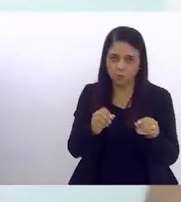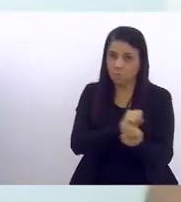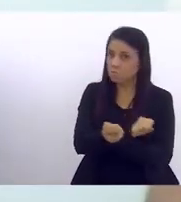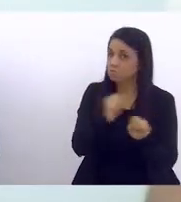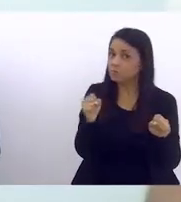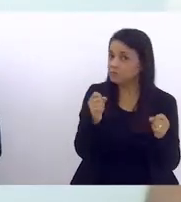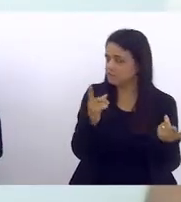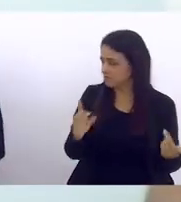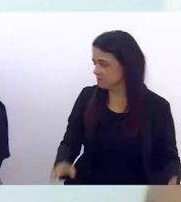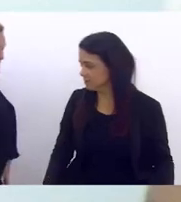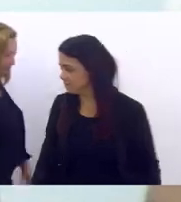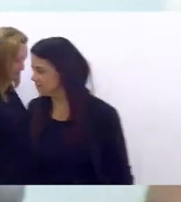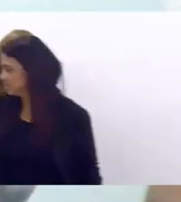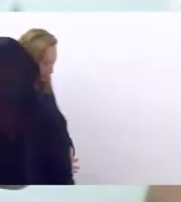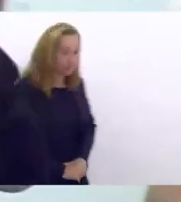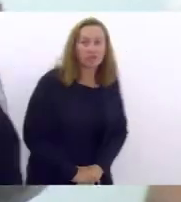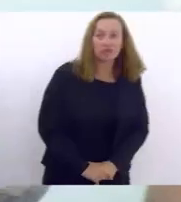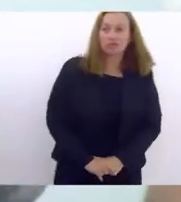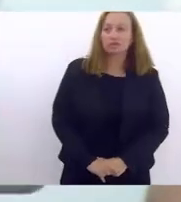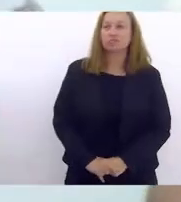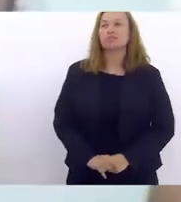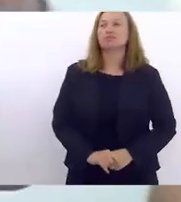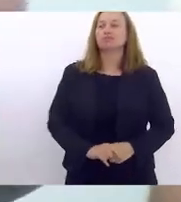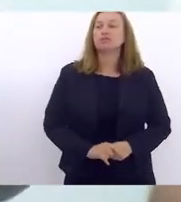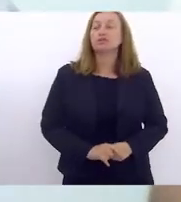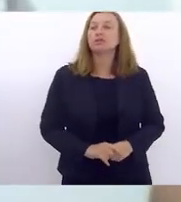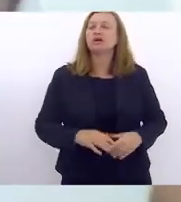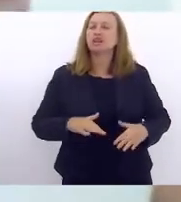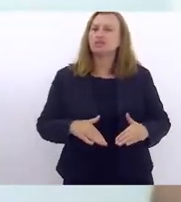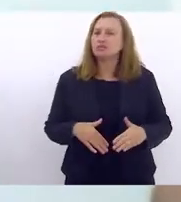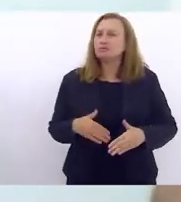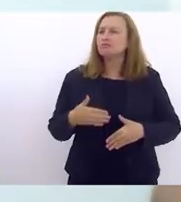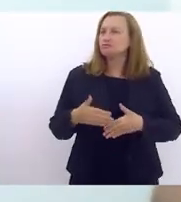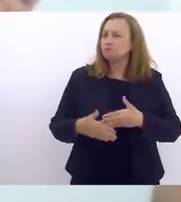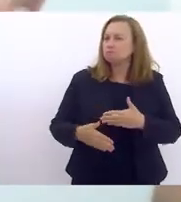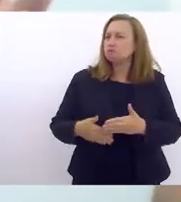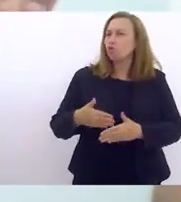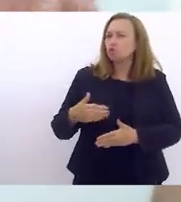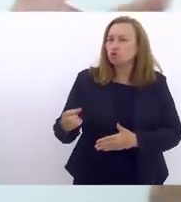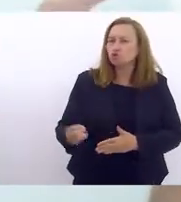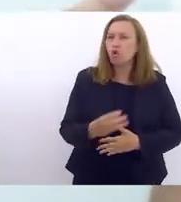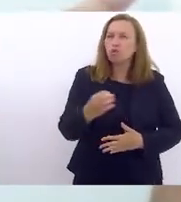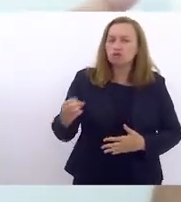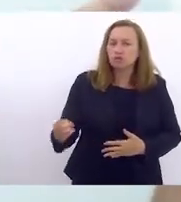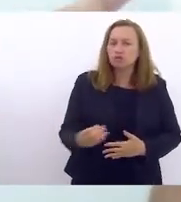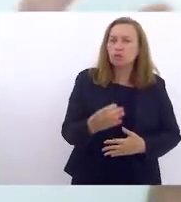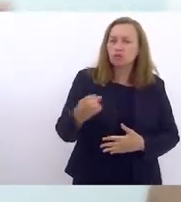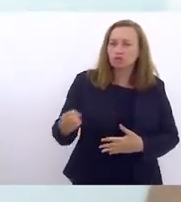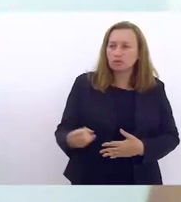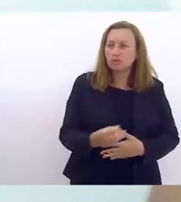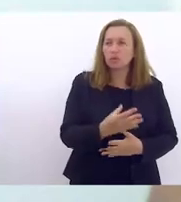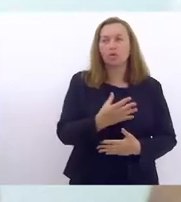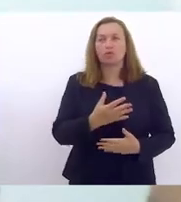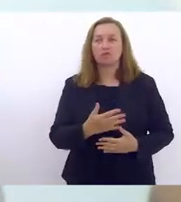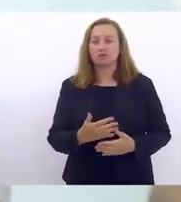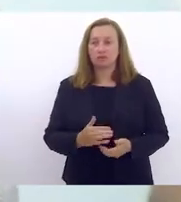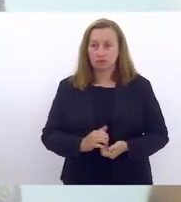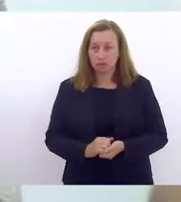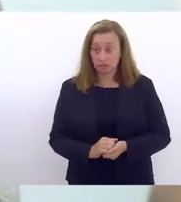tudo resolvido. Isso é uma sucessão. Porque a gente vai tendo novas demandas. É natural. É